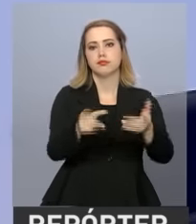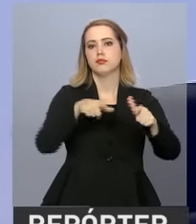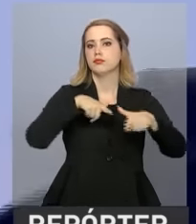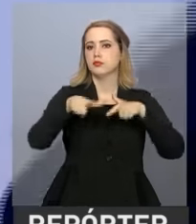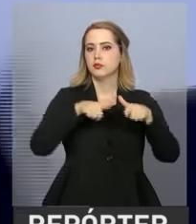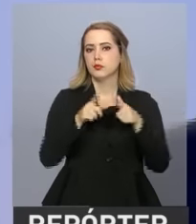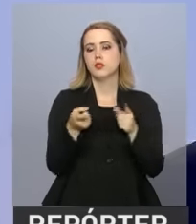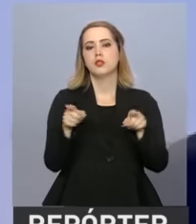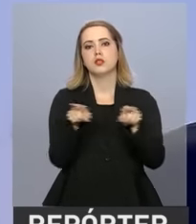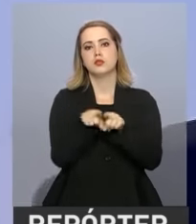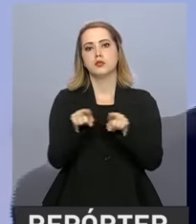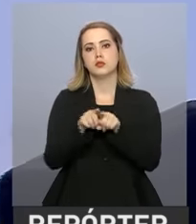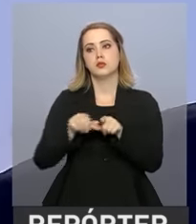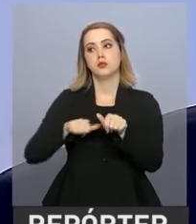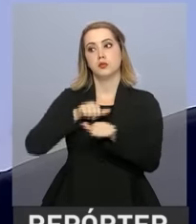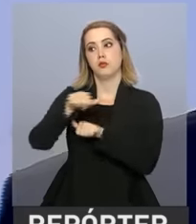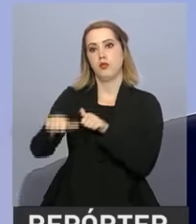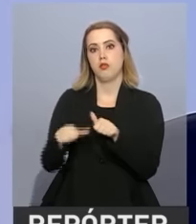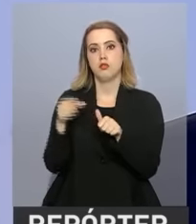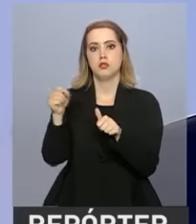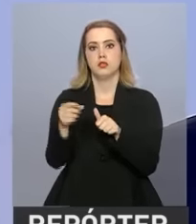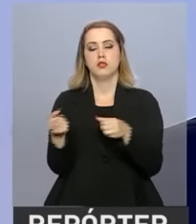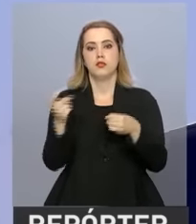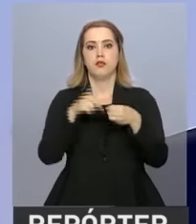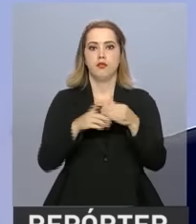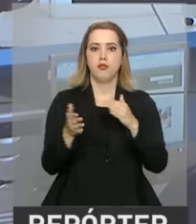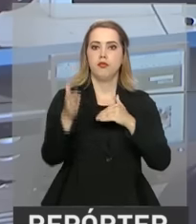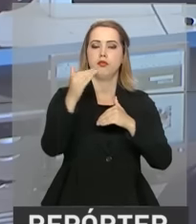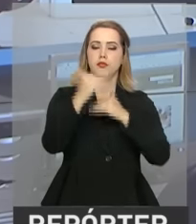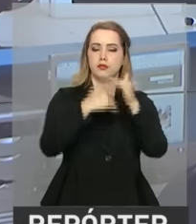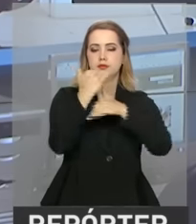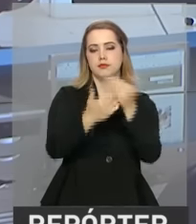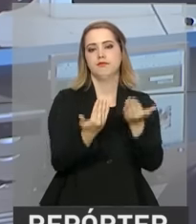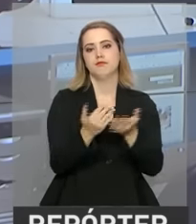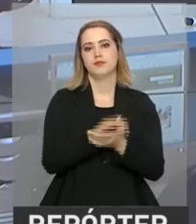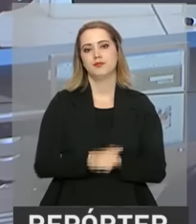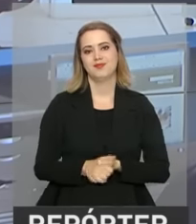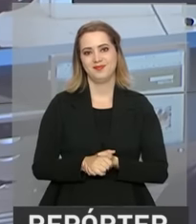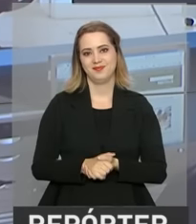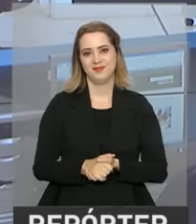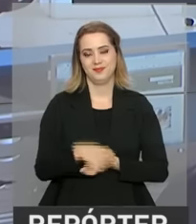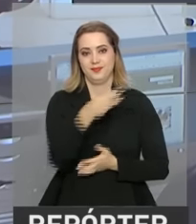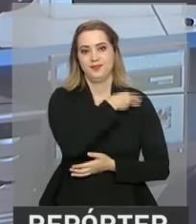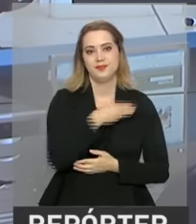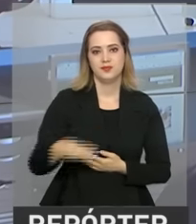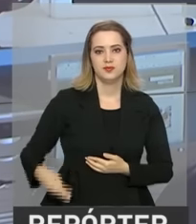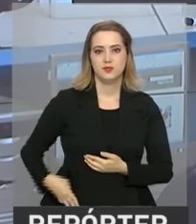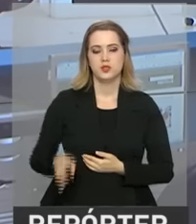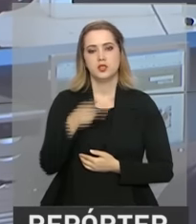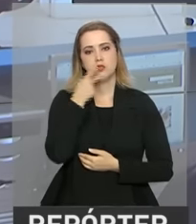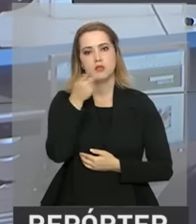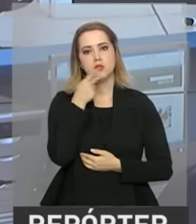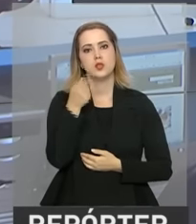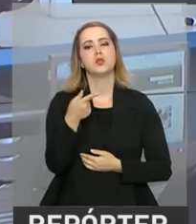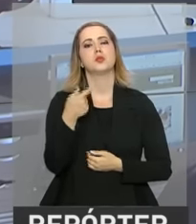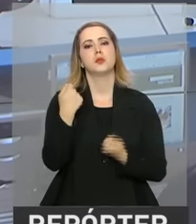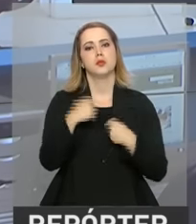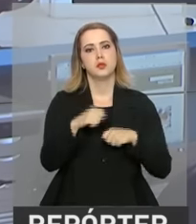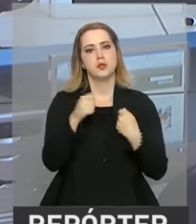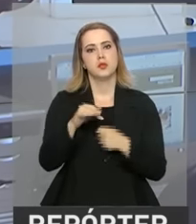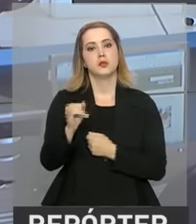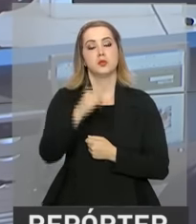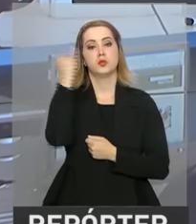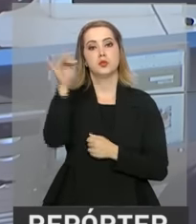vai, por outro lado, reforçar a retomada do crescimento. O ministro da Fazenda ainda voltou a defender a importância